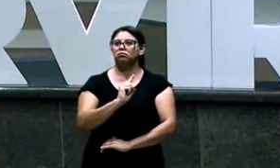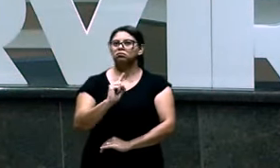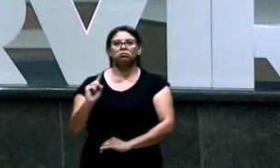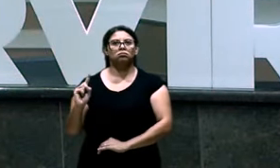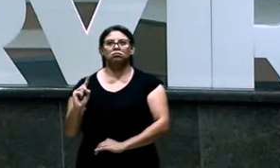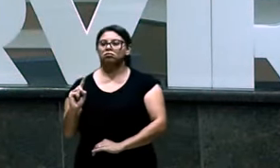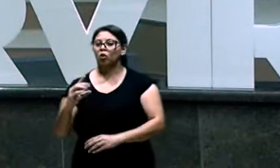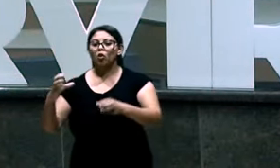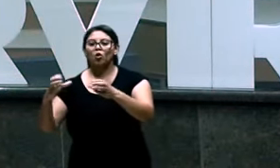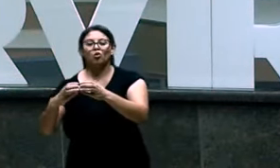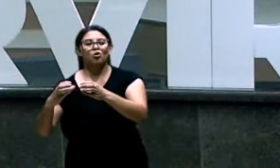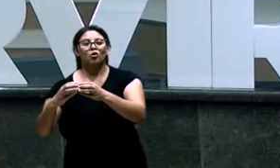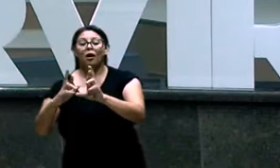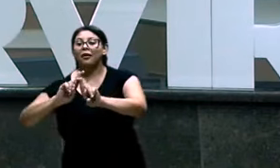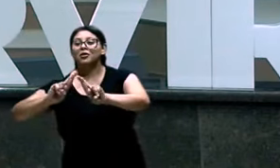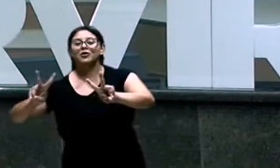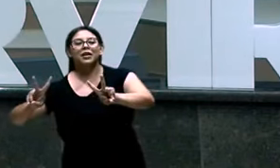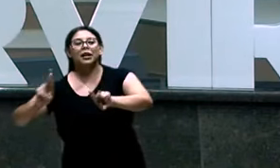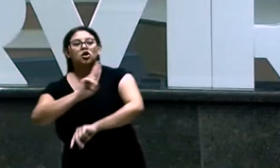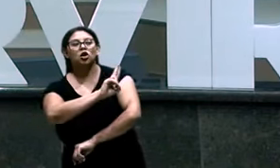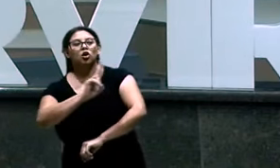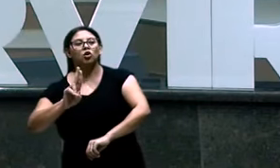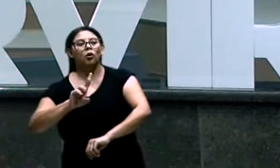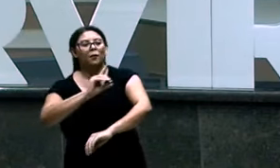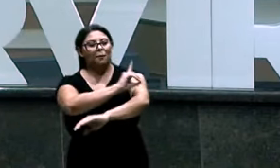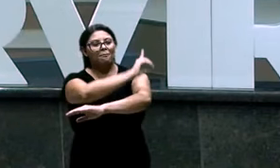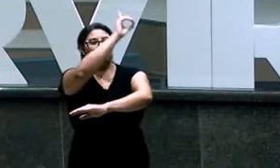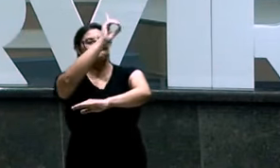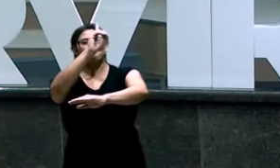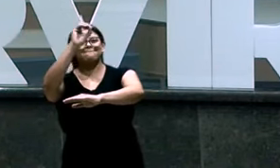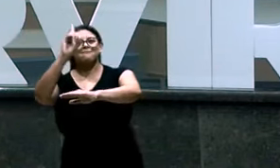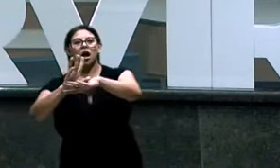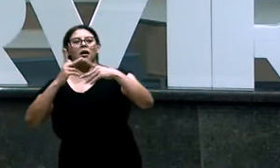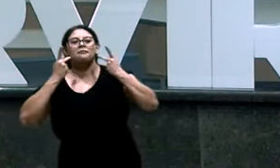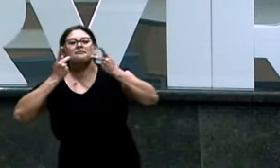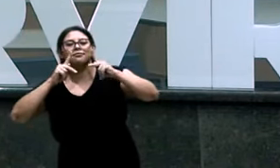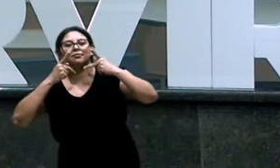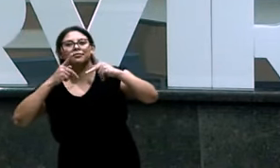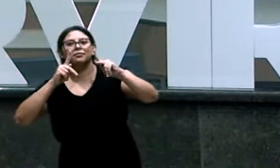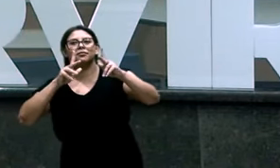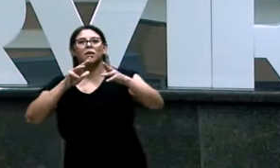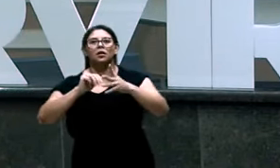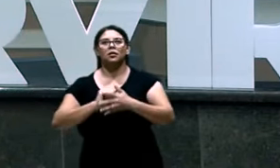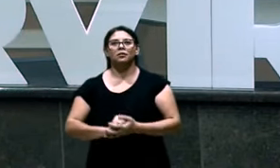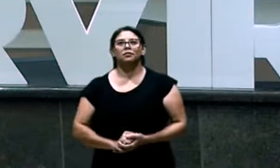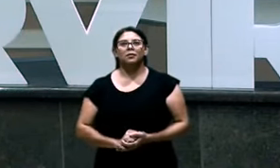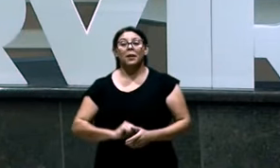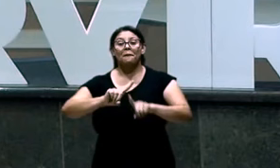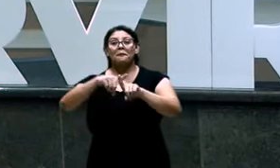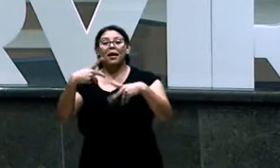João. Tu vai para o deserto. se tu abrir mão dos